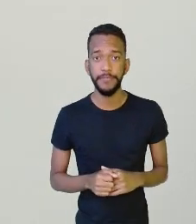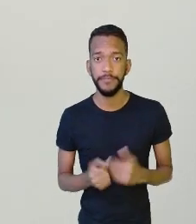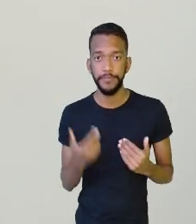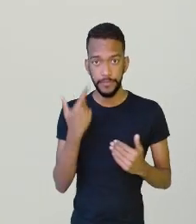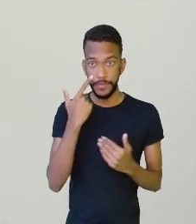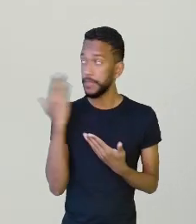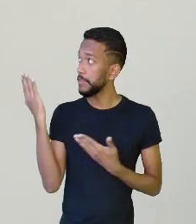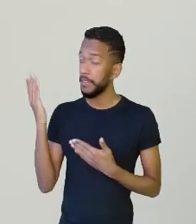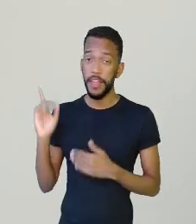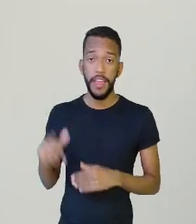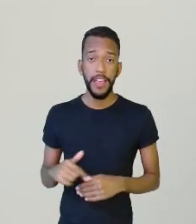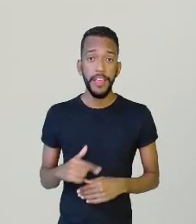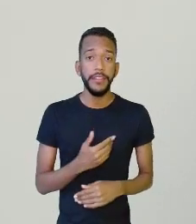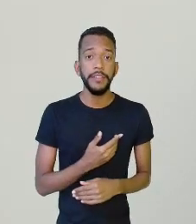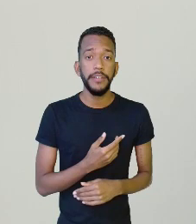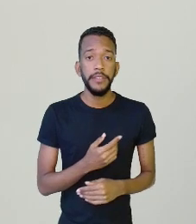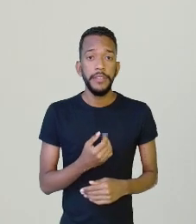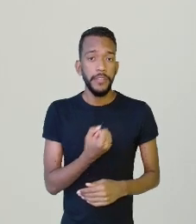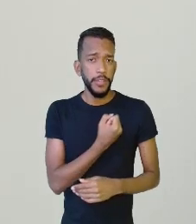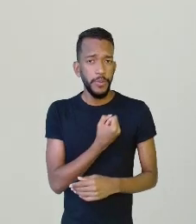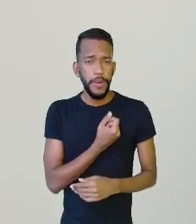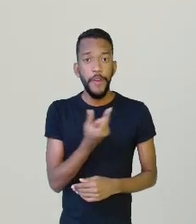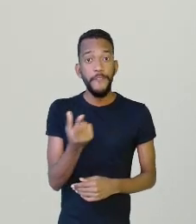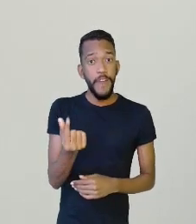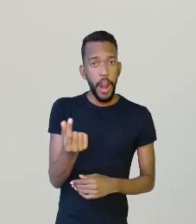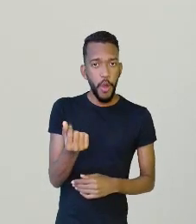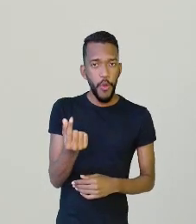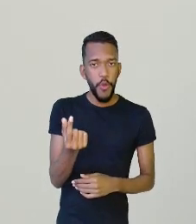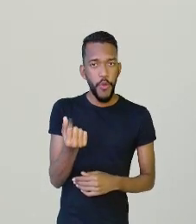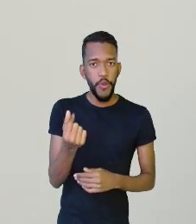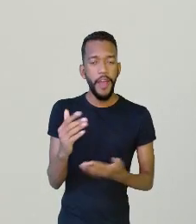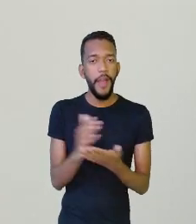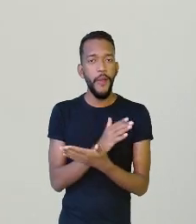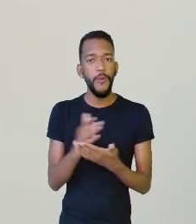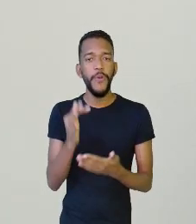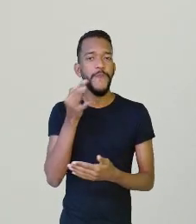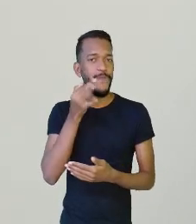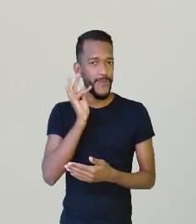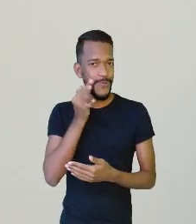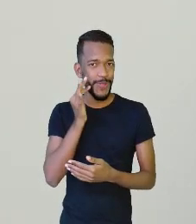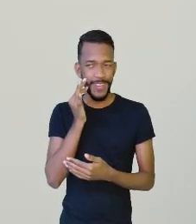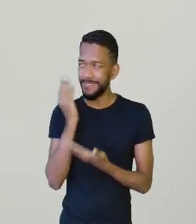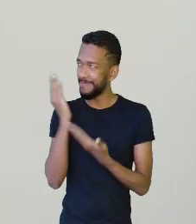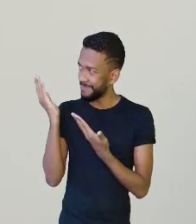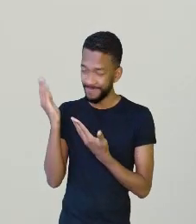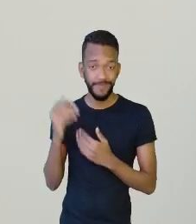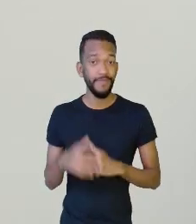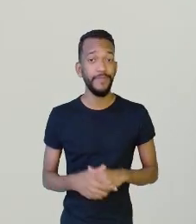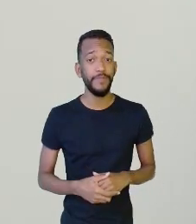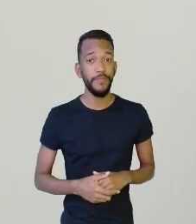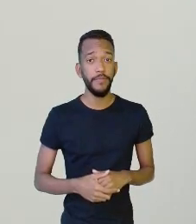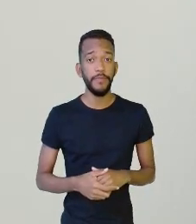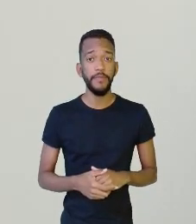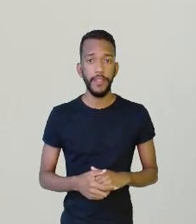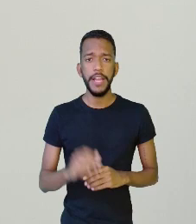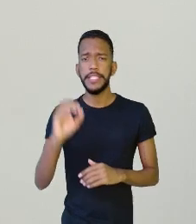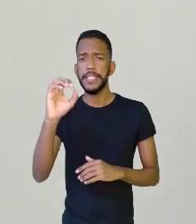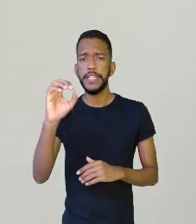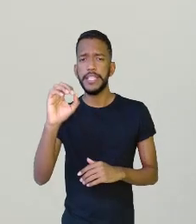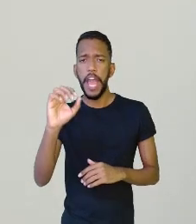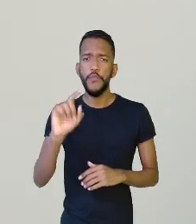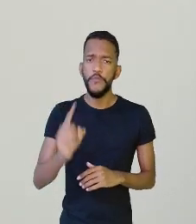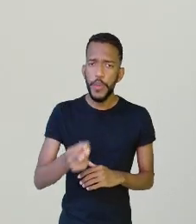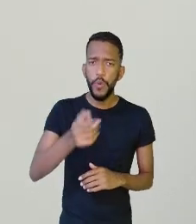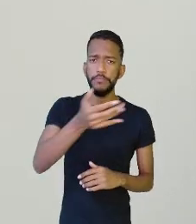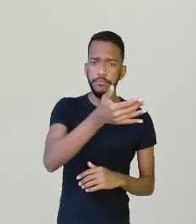representa o valor de algumas coisas, né? Nesse caso, de algumas frutas. Os números decimais, eles são